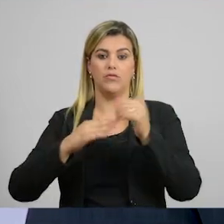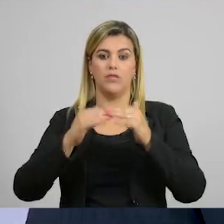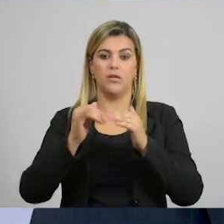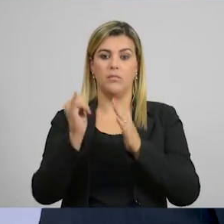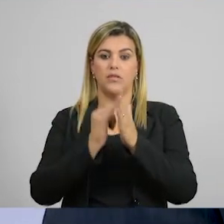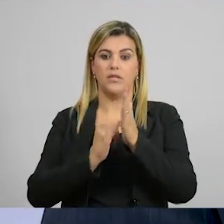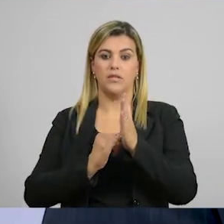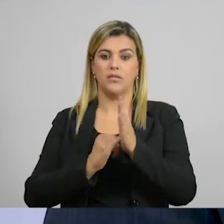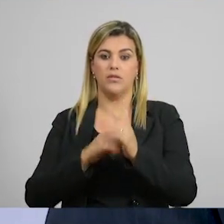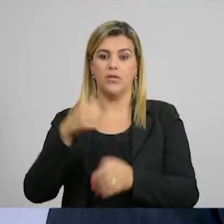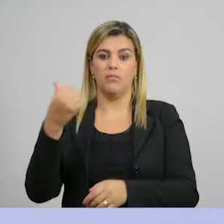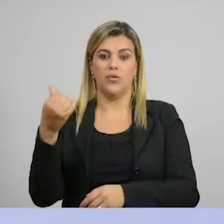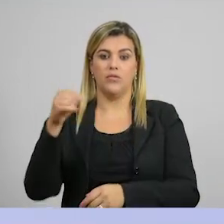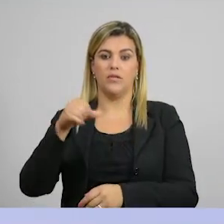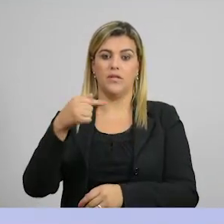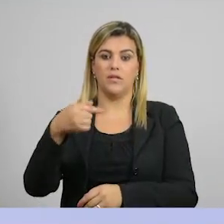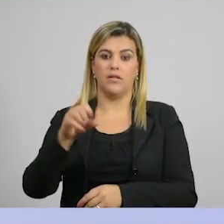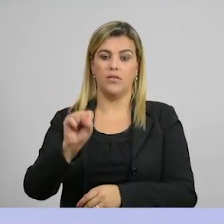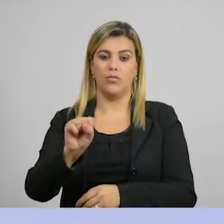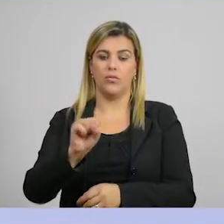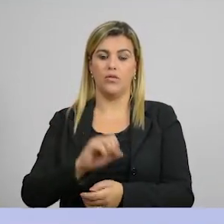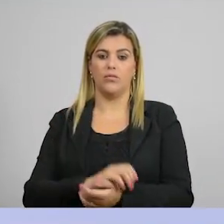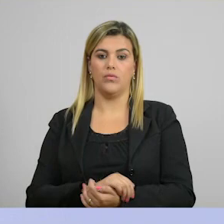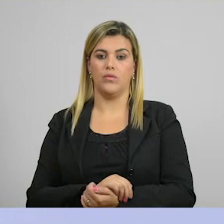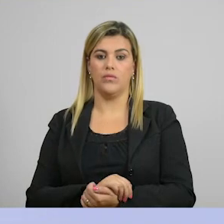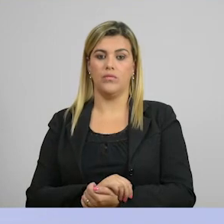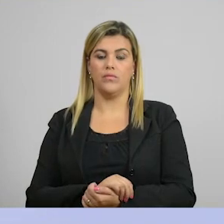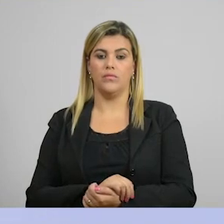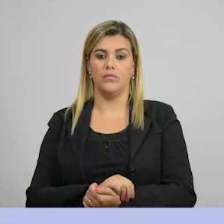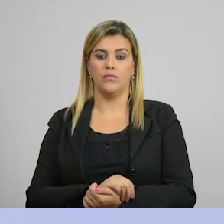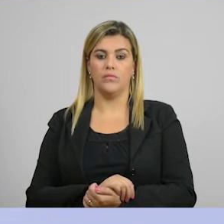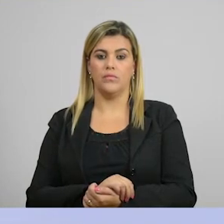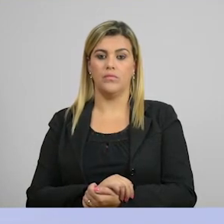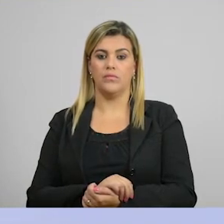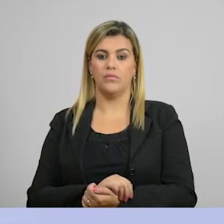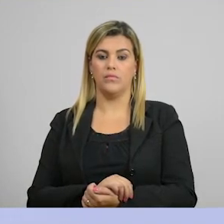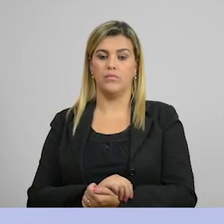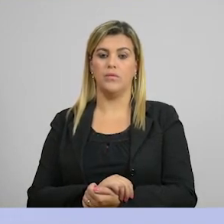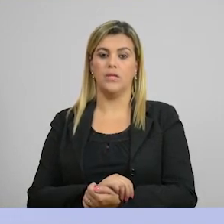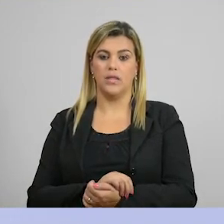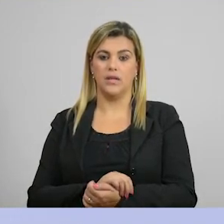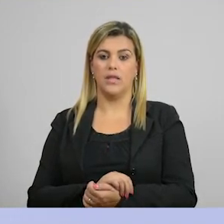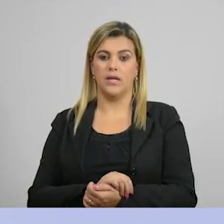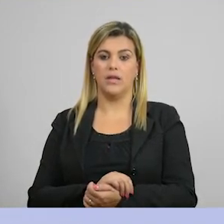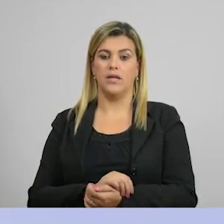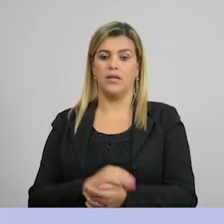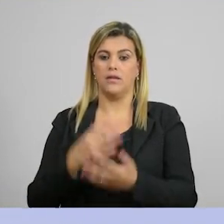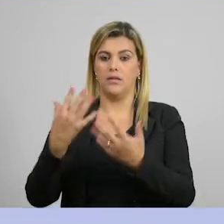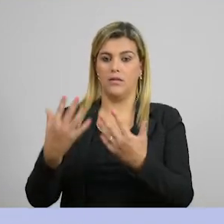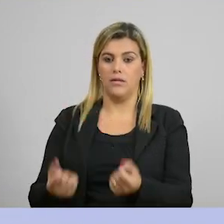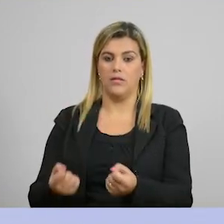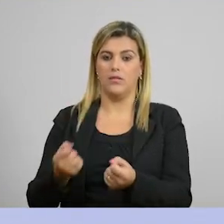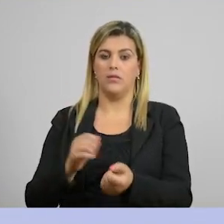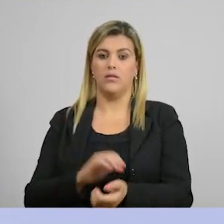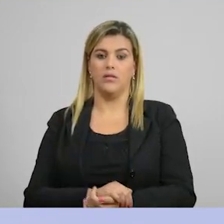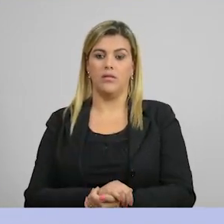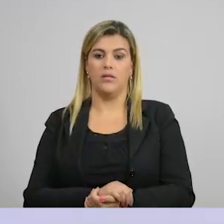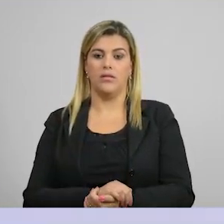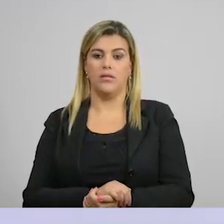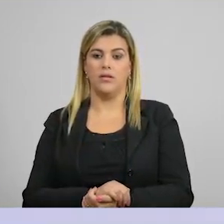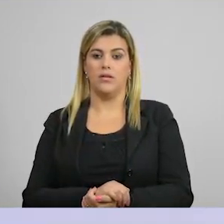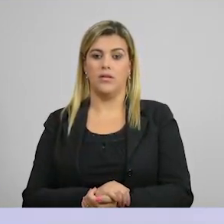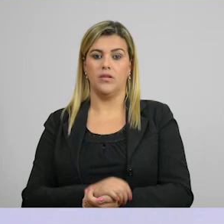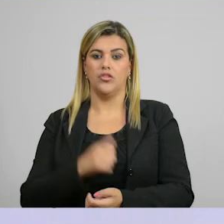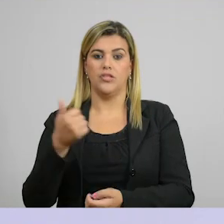profissionais para cadastrar. Isso em 1978, né? Isso. Porque foi em 78, 78. a posse.